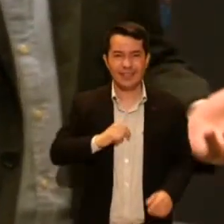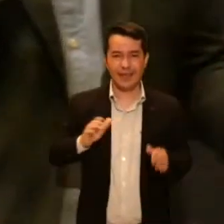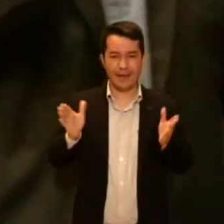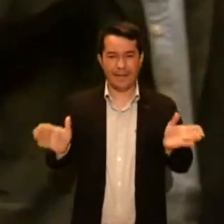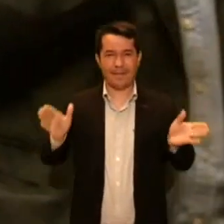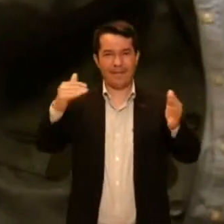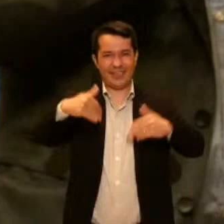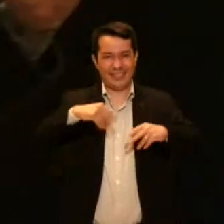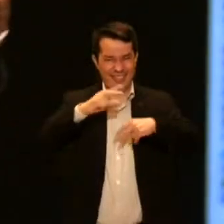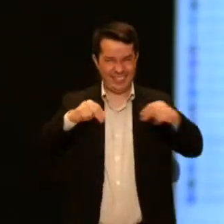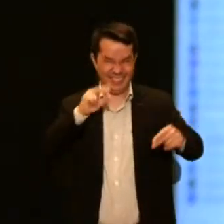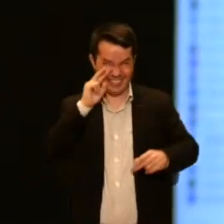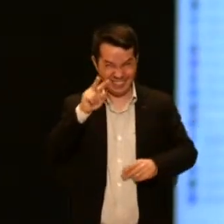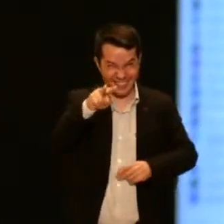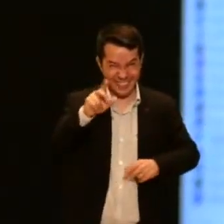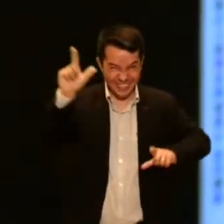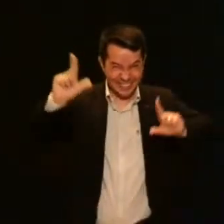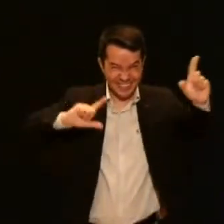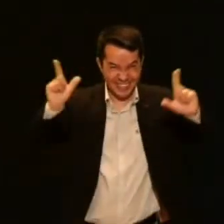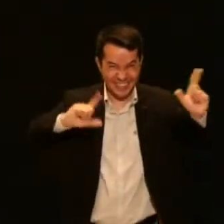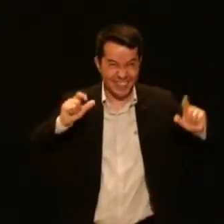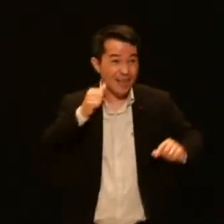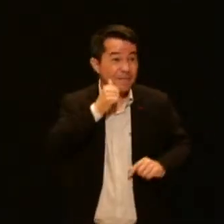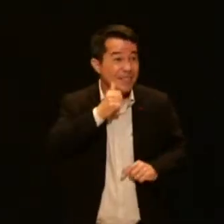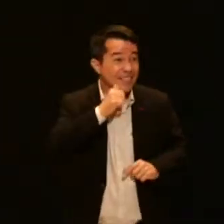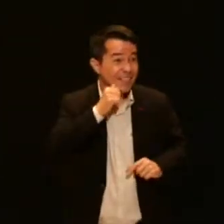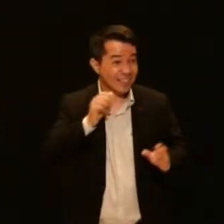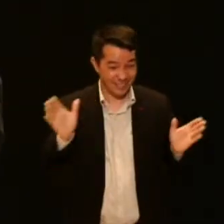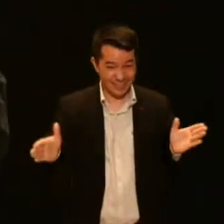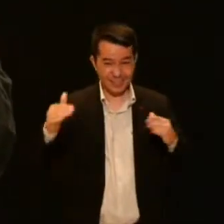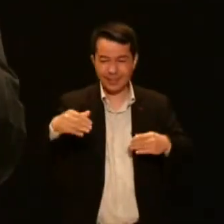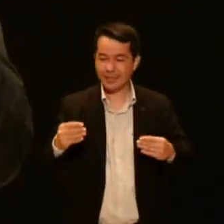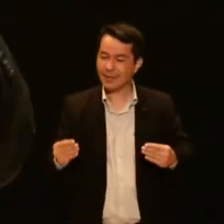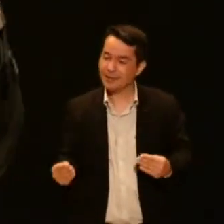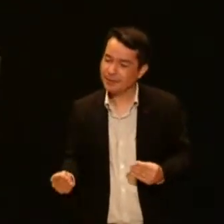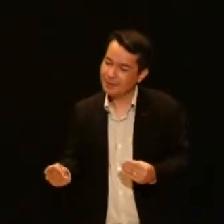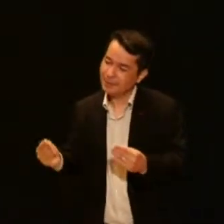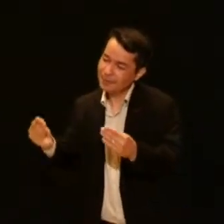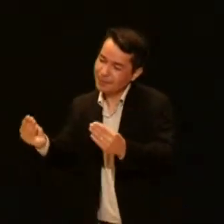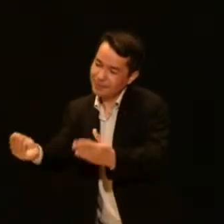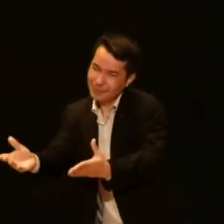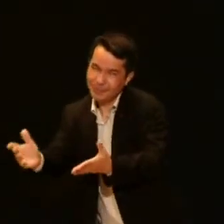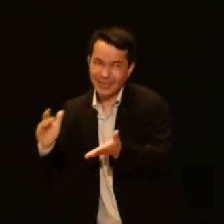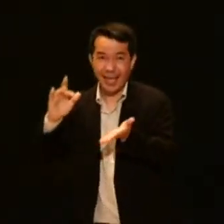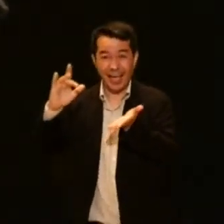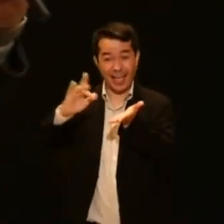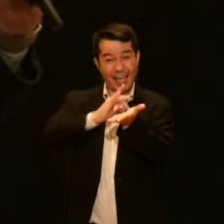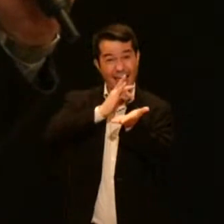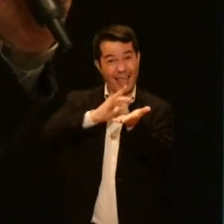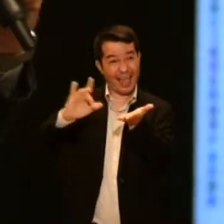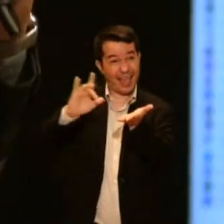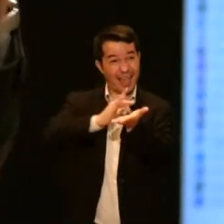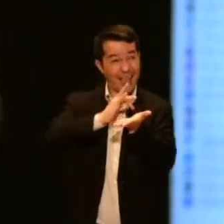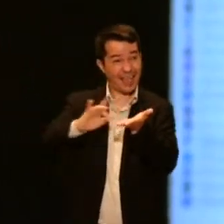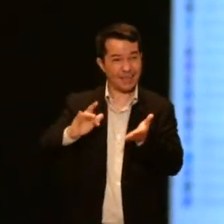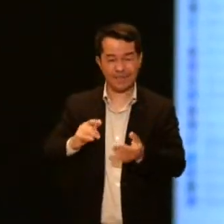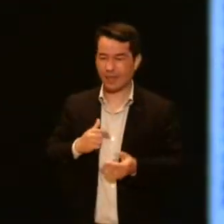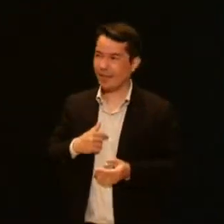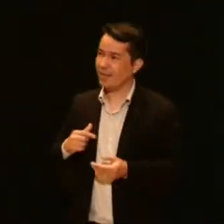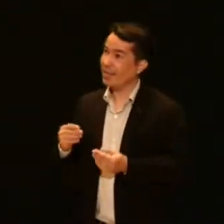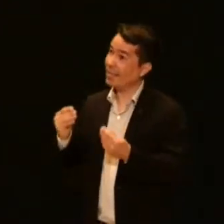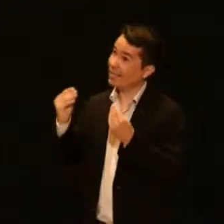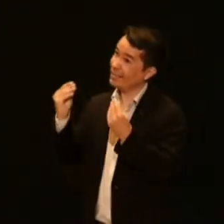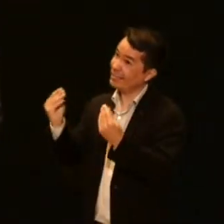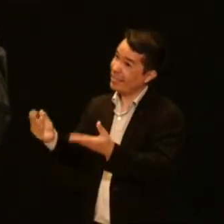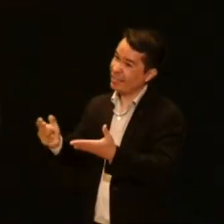de Natal. Você viu essa propaganda? E ela dá o iPad, né? E diz assim, mas esse aqui é o meu iPad. Eu estou dando